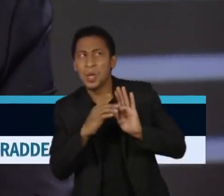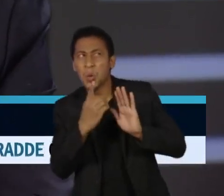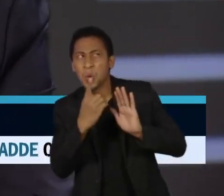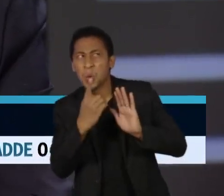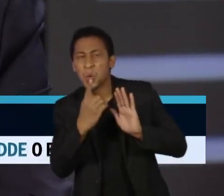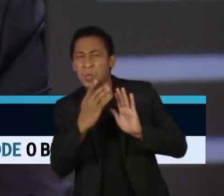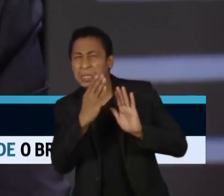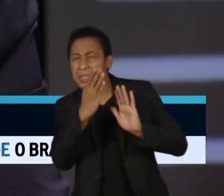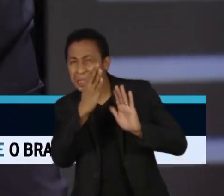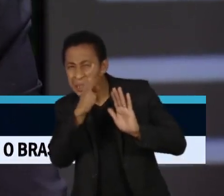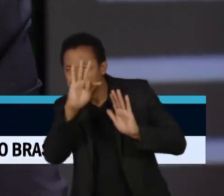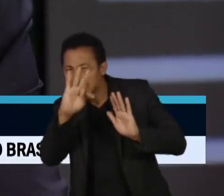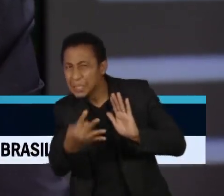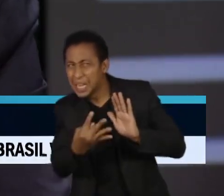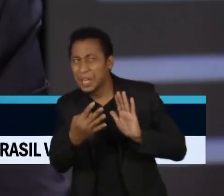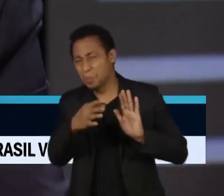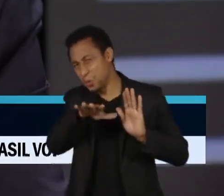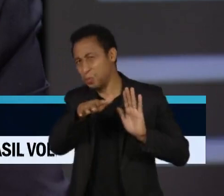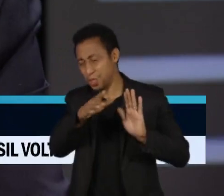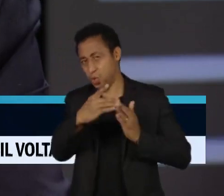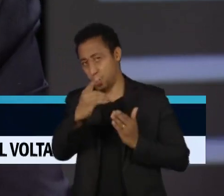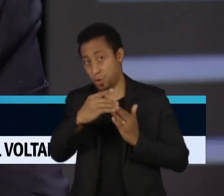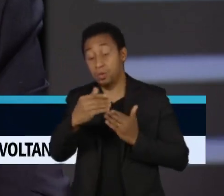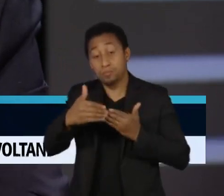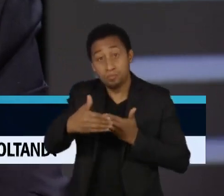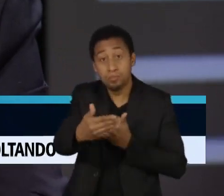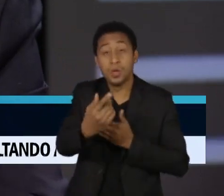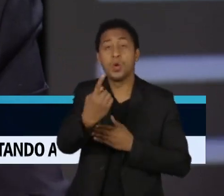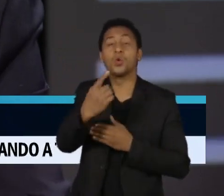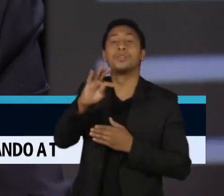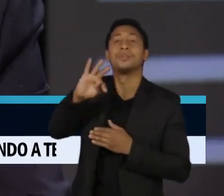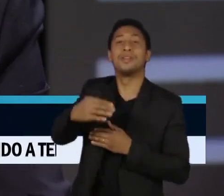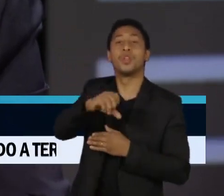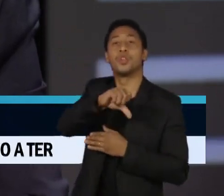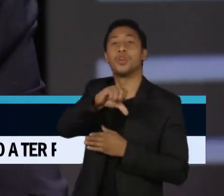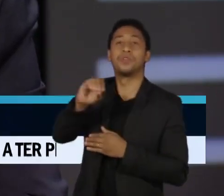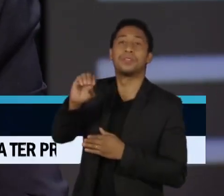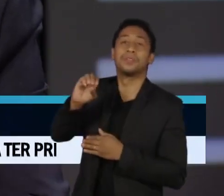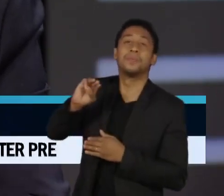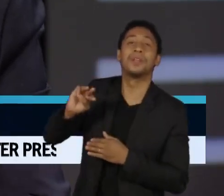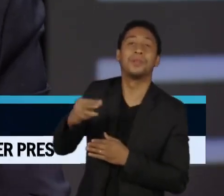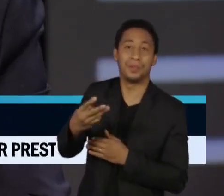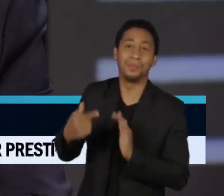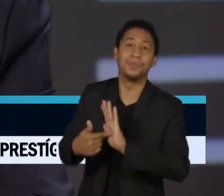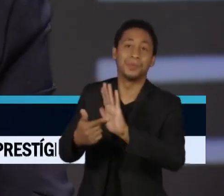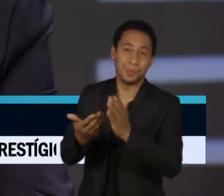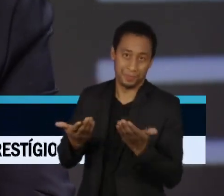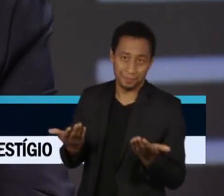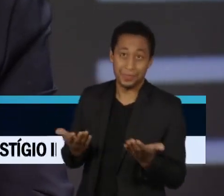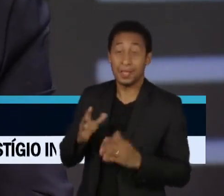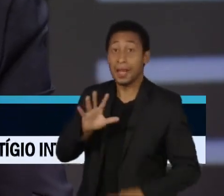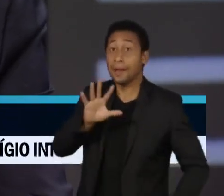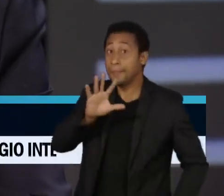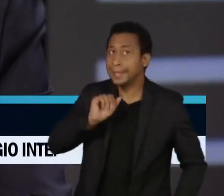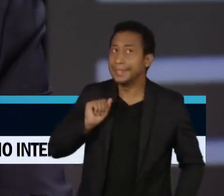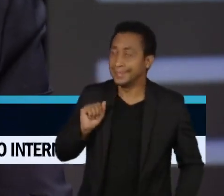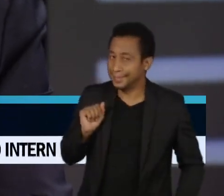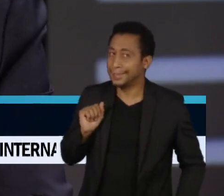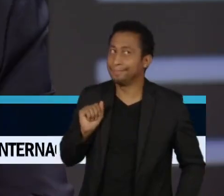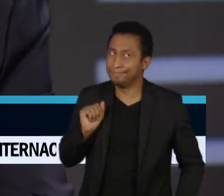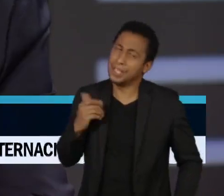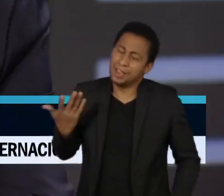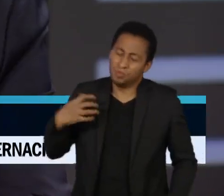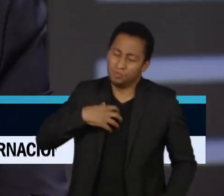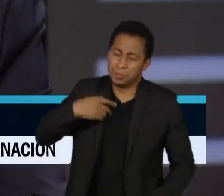Passou a ter, em 2022, 1,9. Aumento de cerca de 10%, quase que desprezível pela tradição